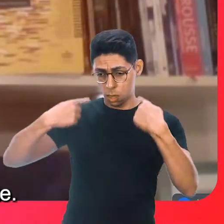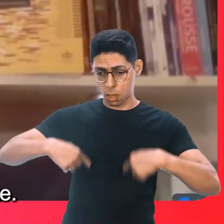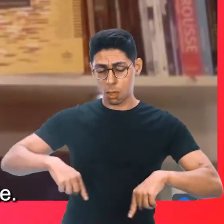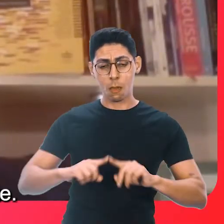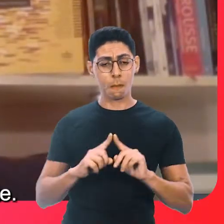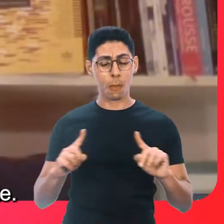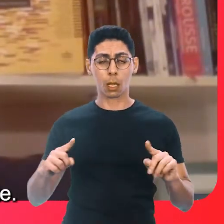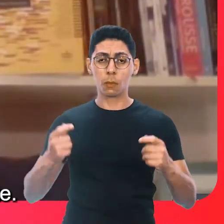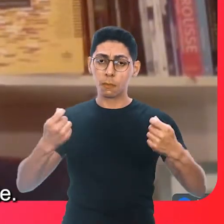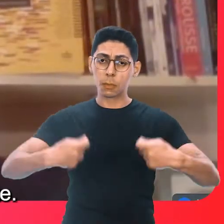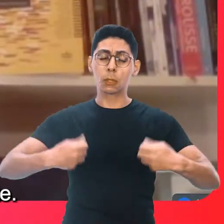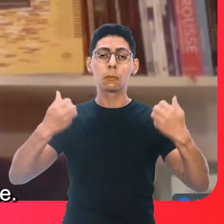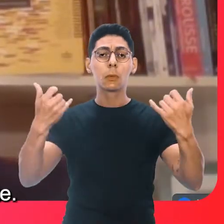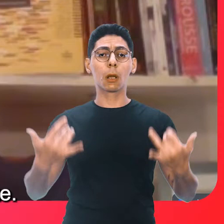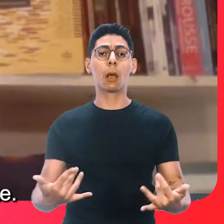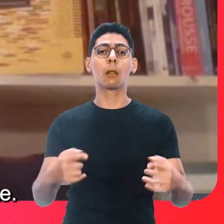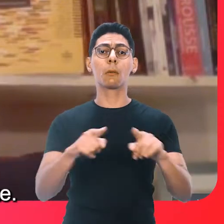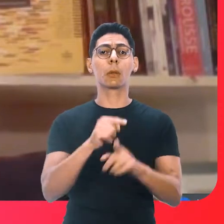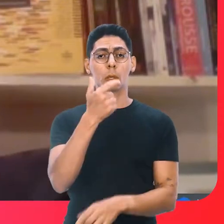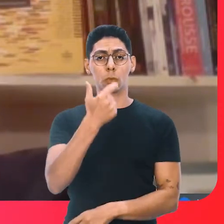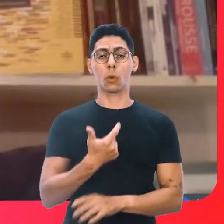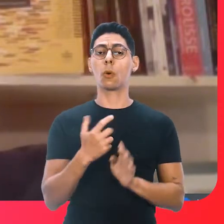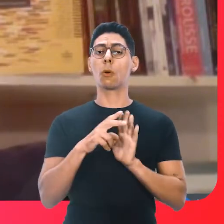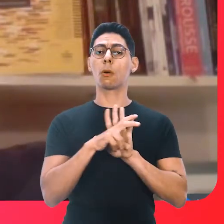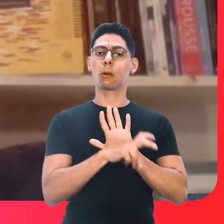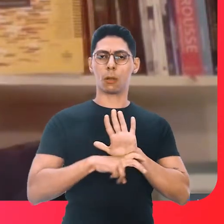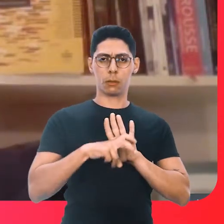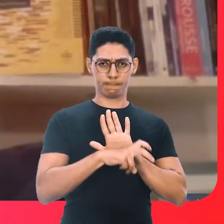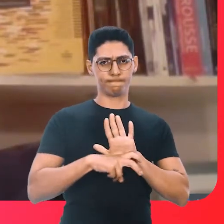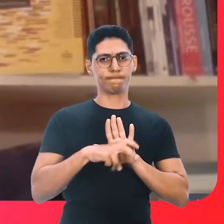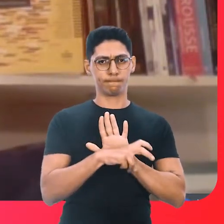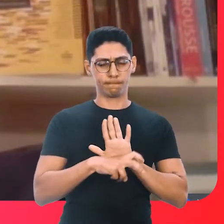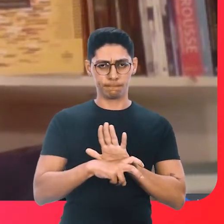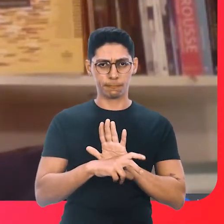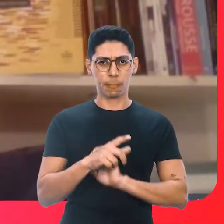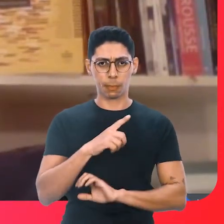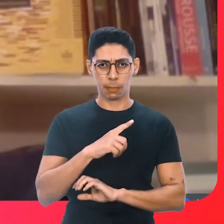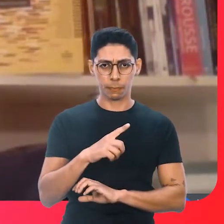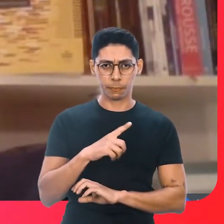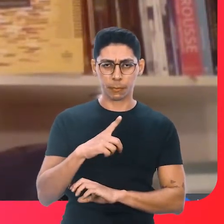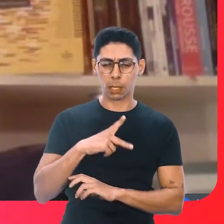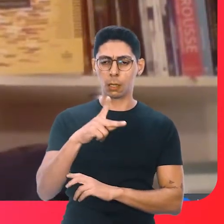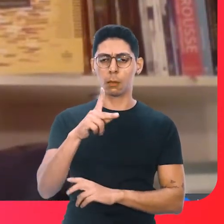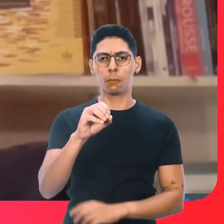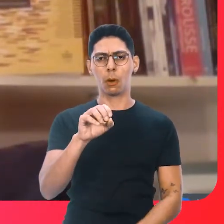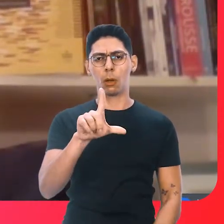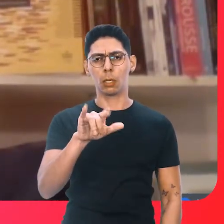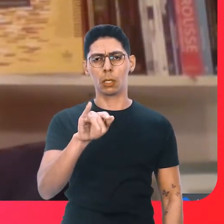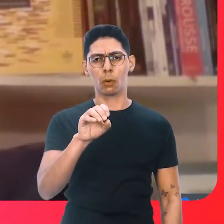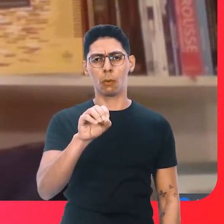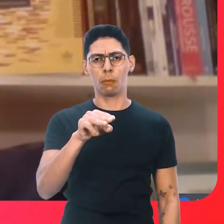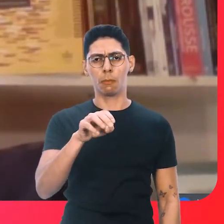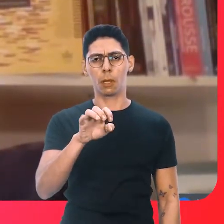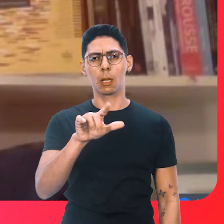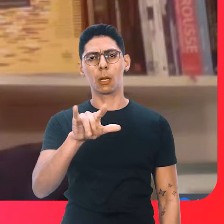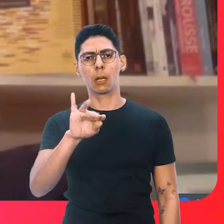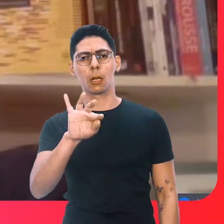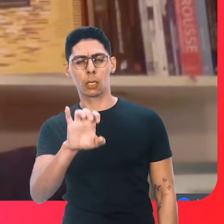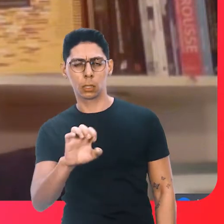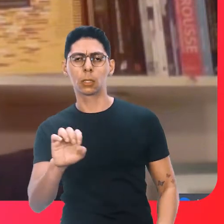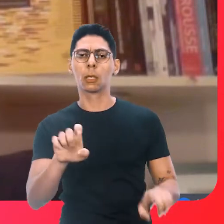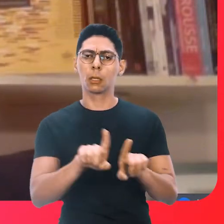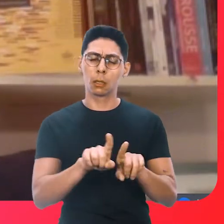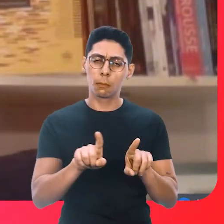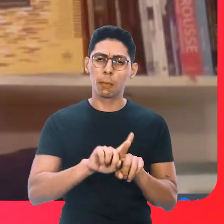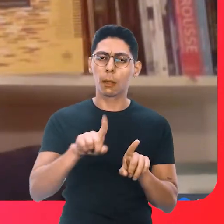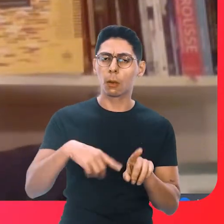mas eu tenho que dizer também que eu sou cadeirante, né? Eu tenho sequela de poliomielite, que é também conhecida como